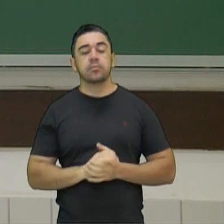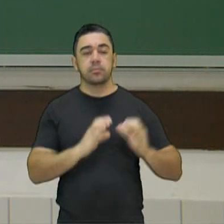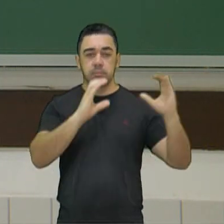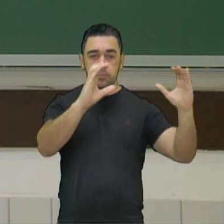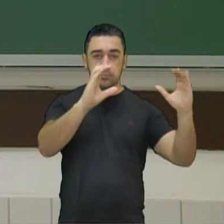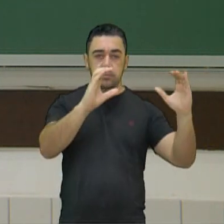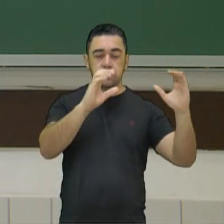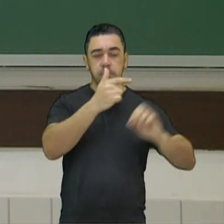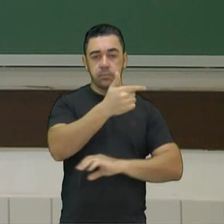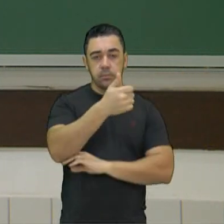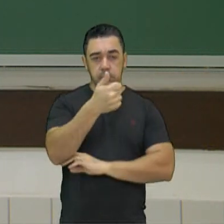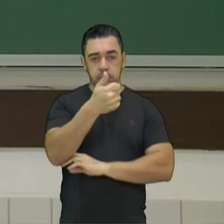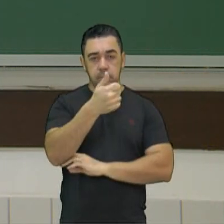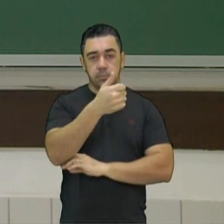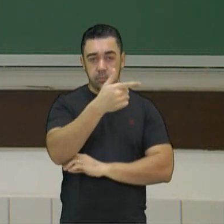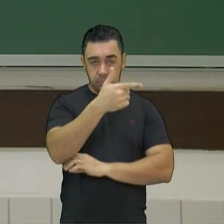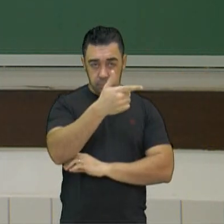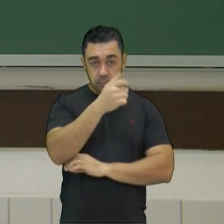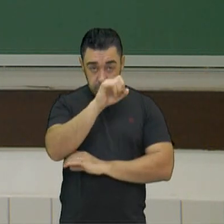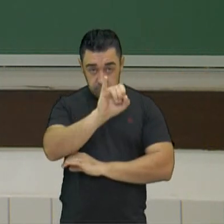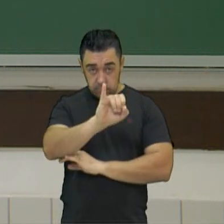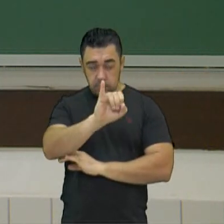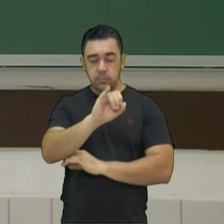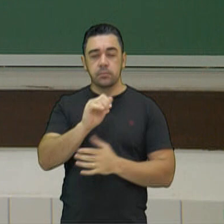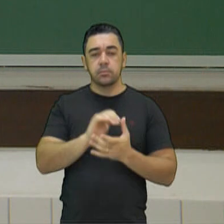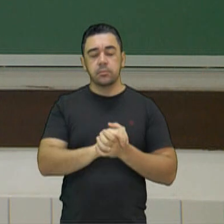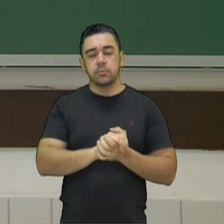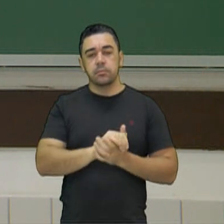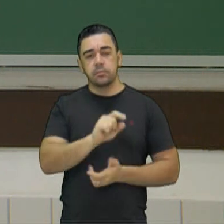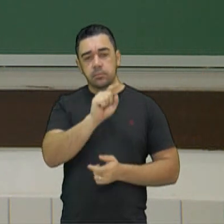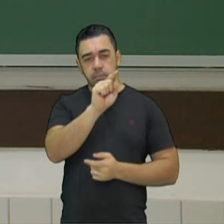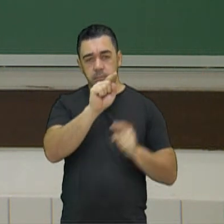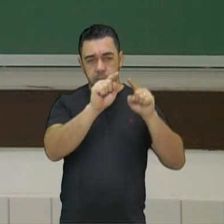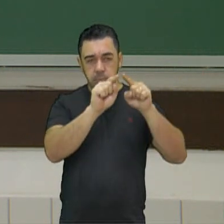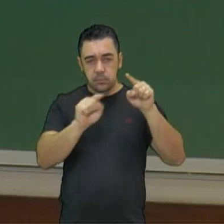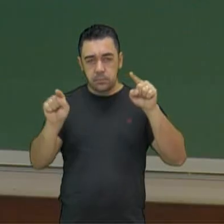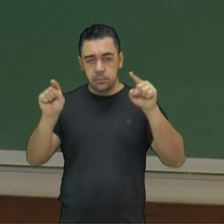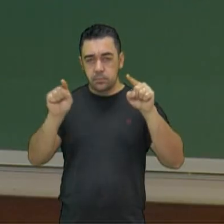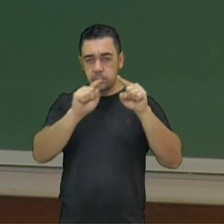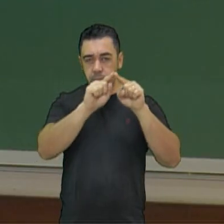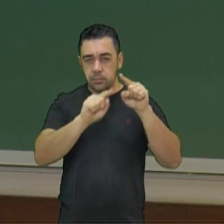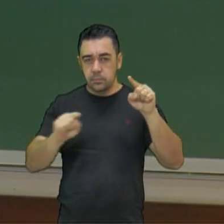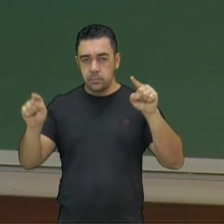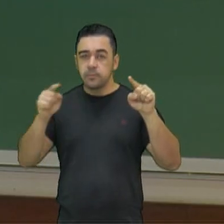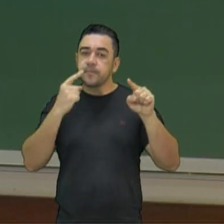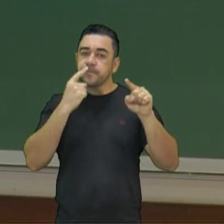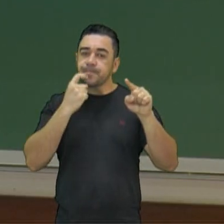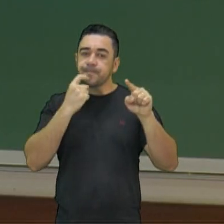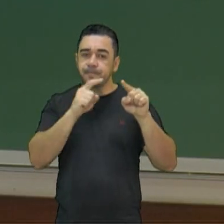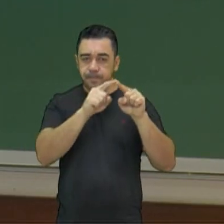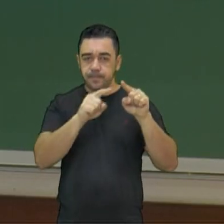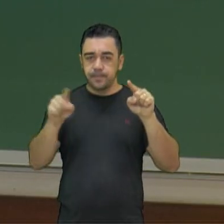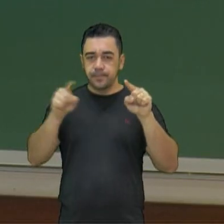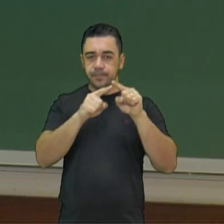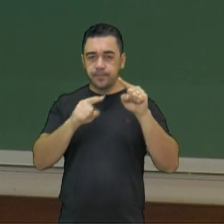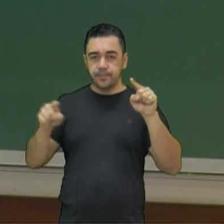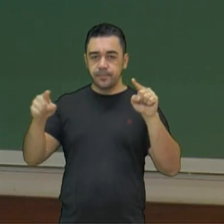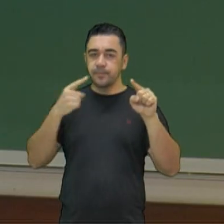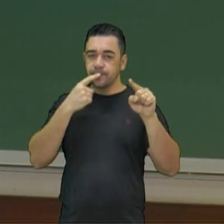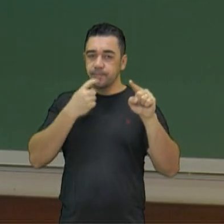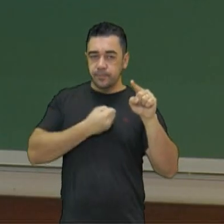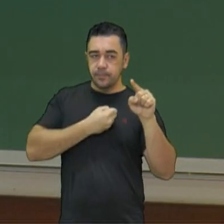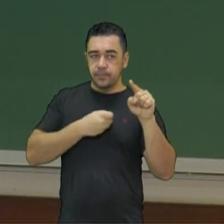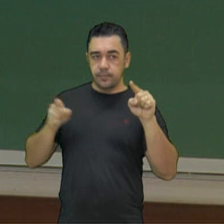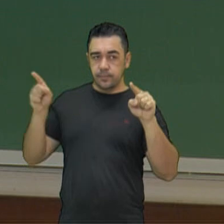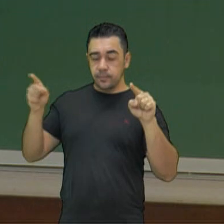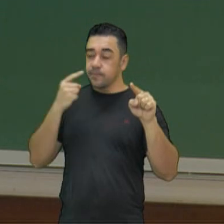termo, 2i, eu usei a flechinha vermelha, 2i vezes 3, 6i. 2i vezes menos